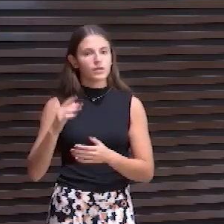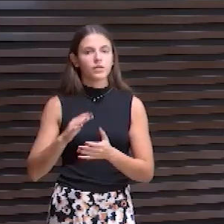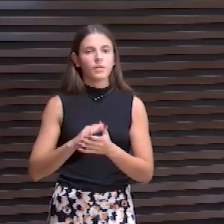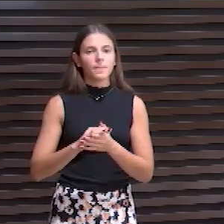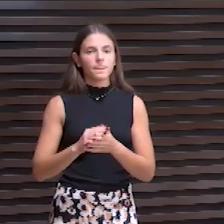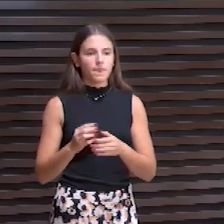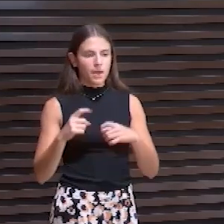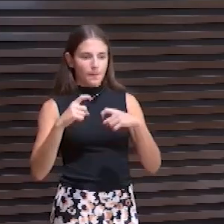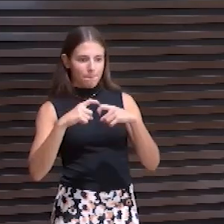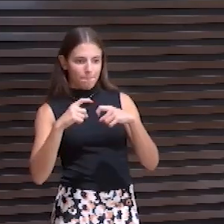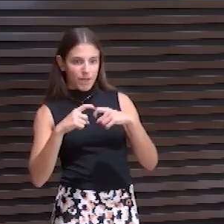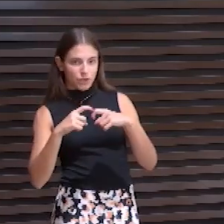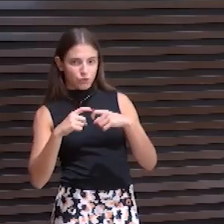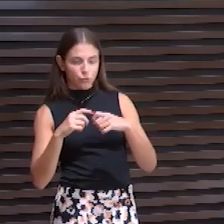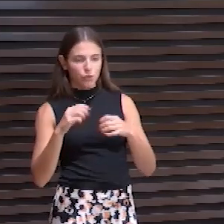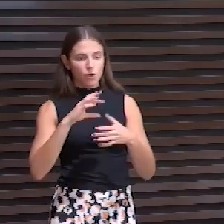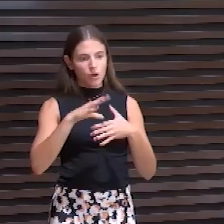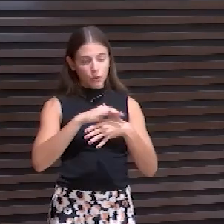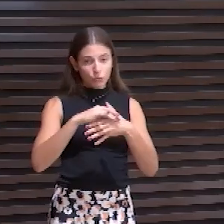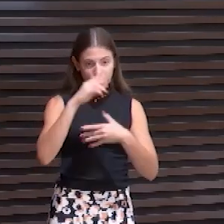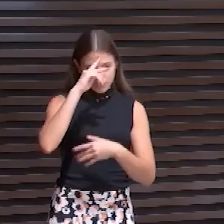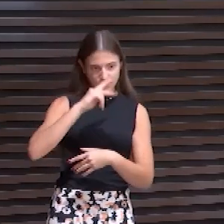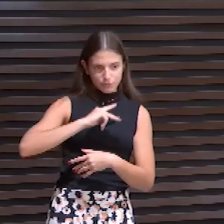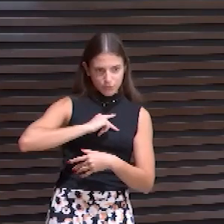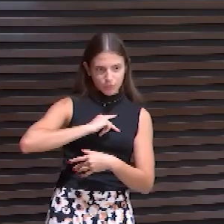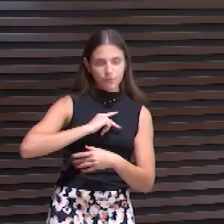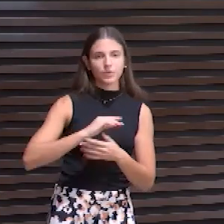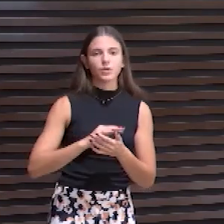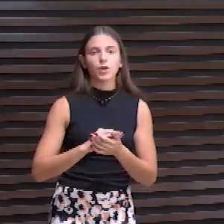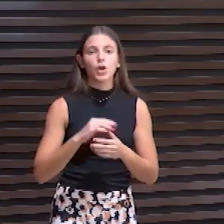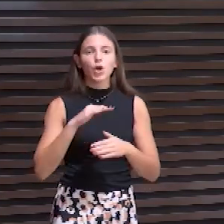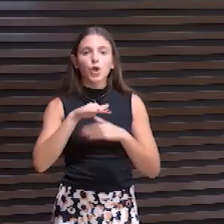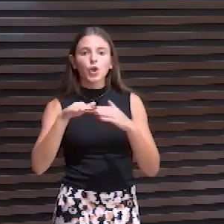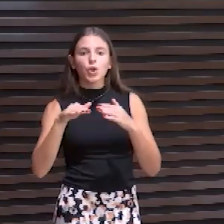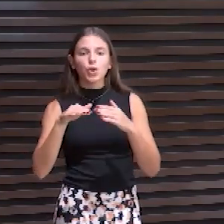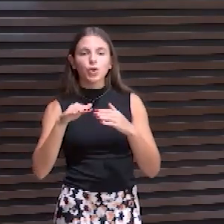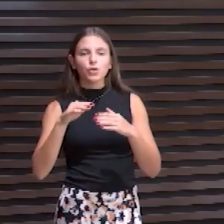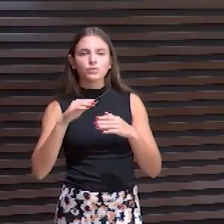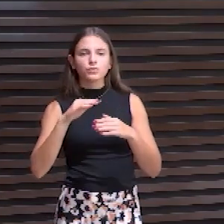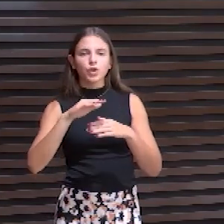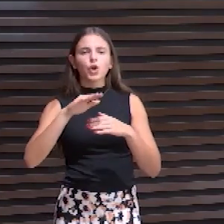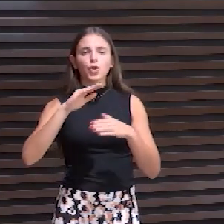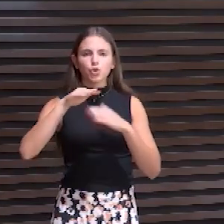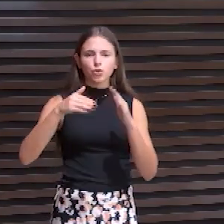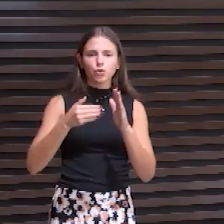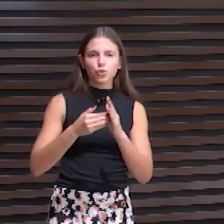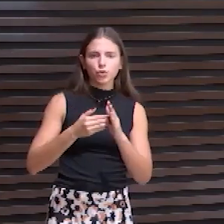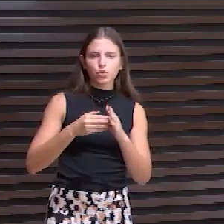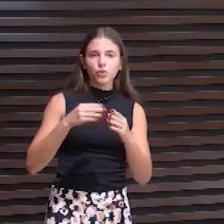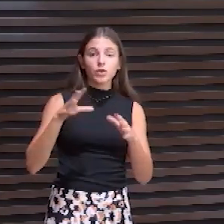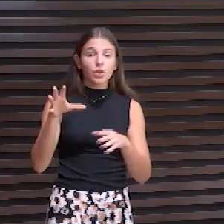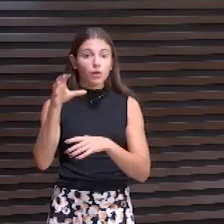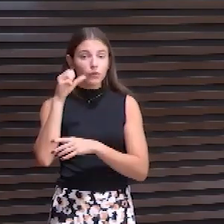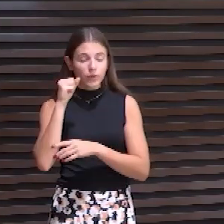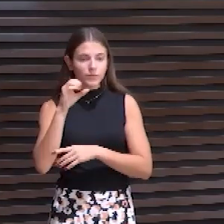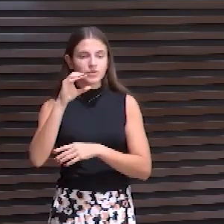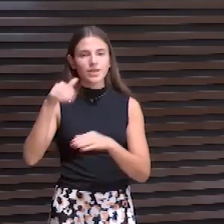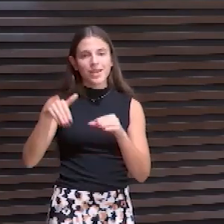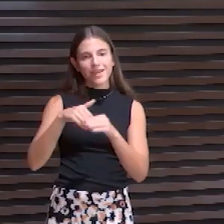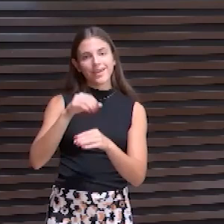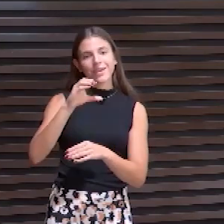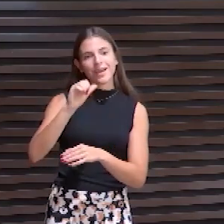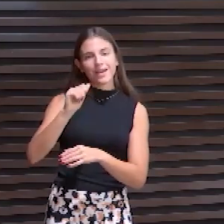mesmo. Tudo o que ouvimos ter se dado em Cafarnaum, faze-o também aqui na tua terra. Então Jesus,